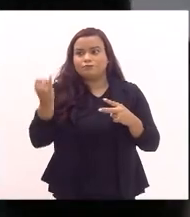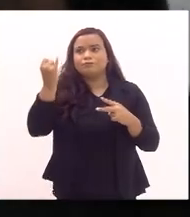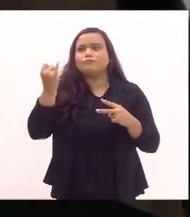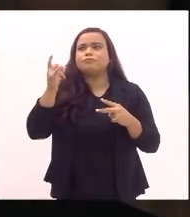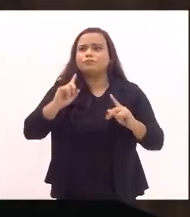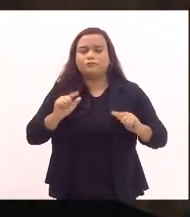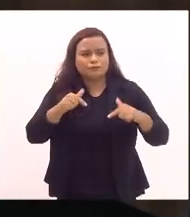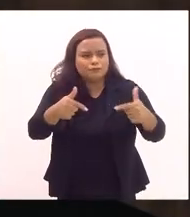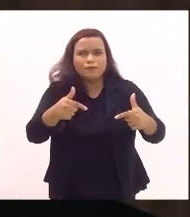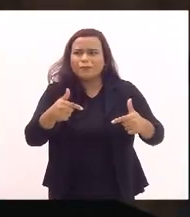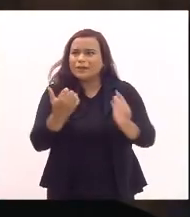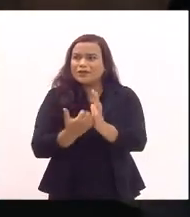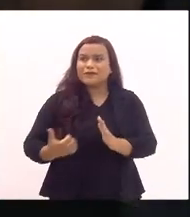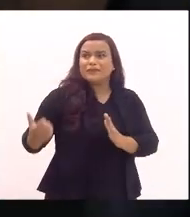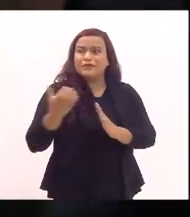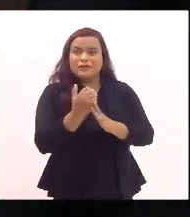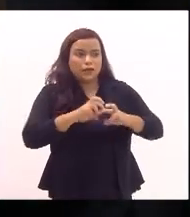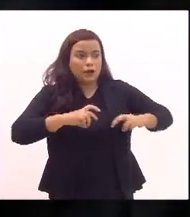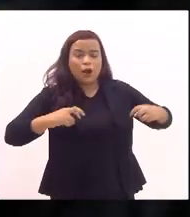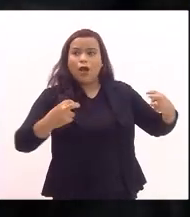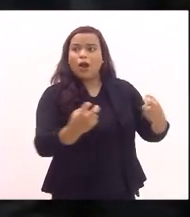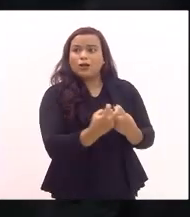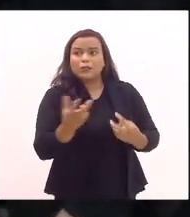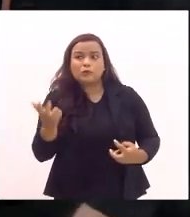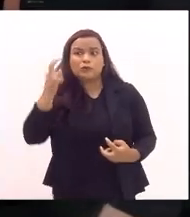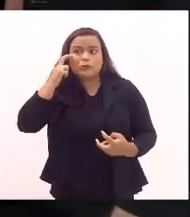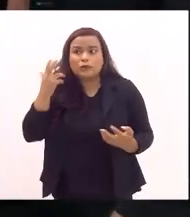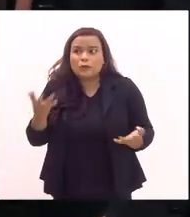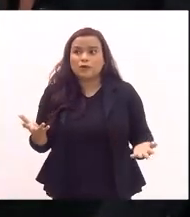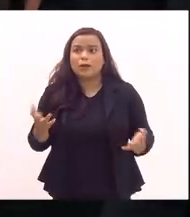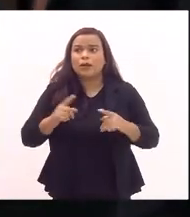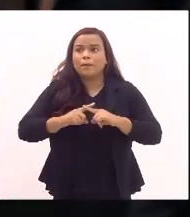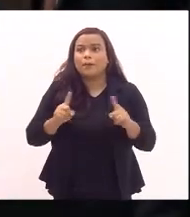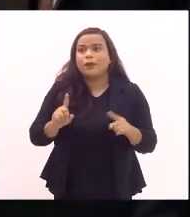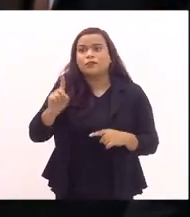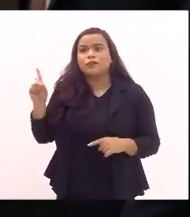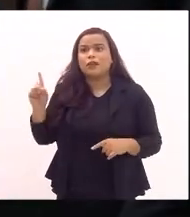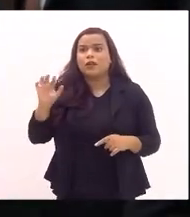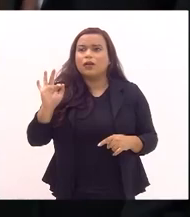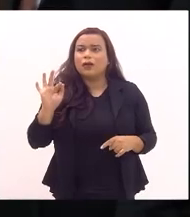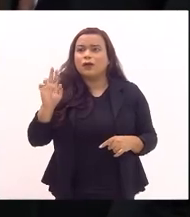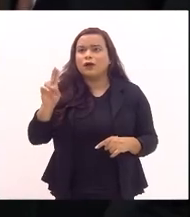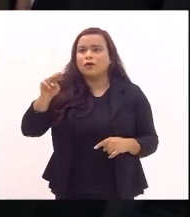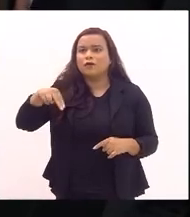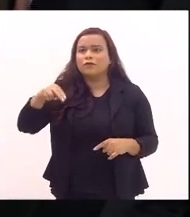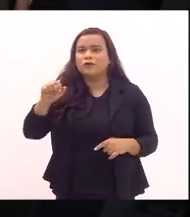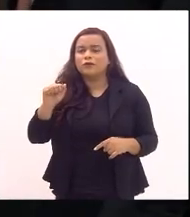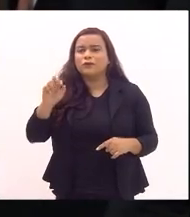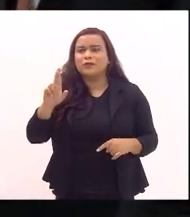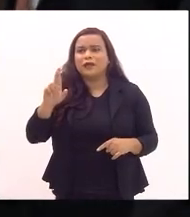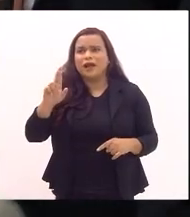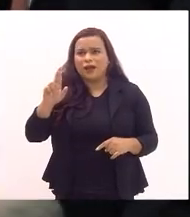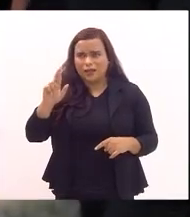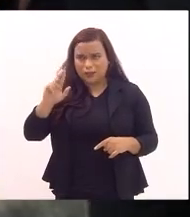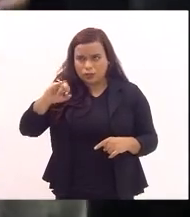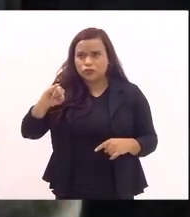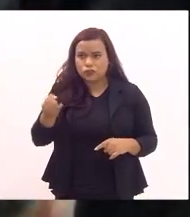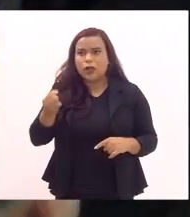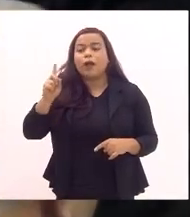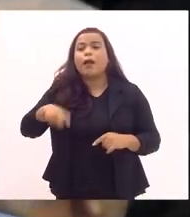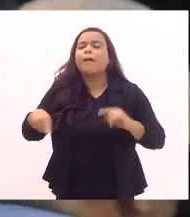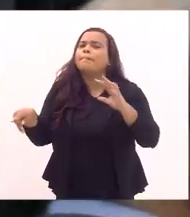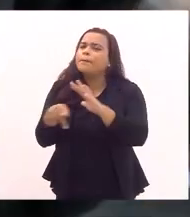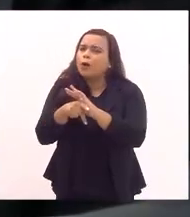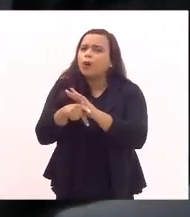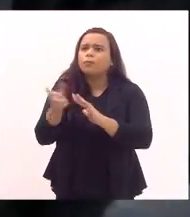desde medida com uma roda cultural mas a por exemplo a partir da funad que é uma autarquia do estado da Secretaria